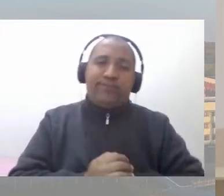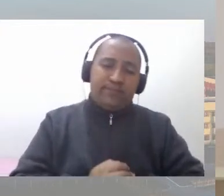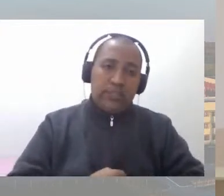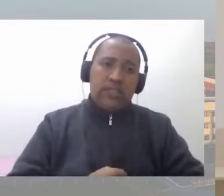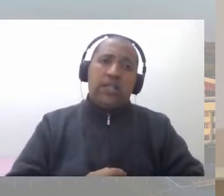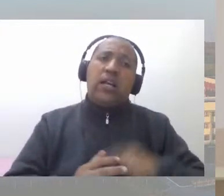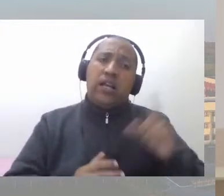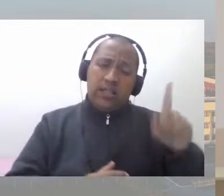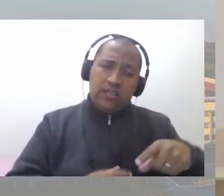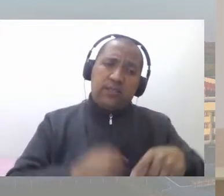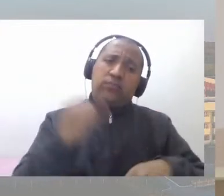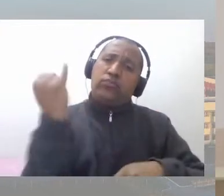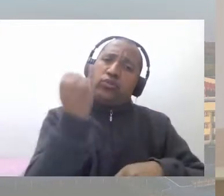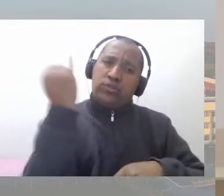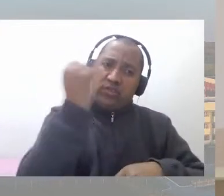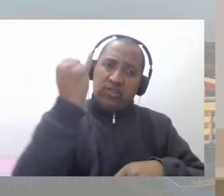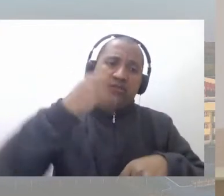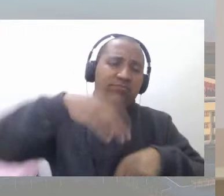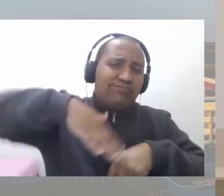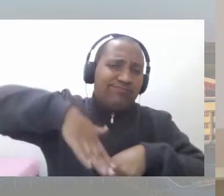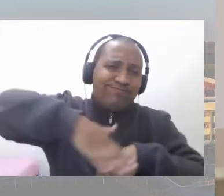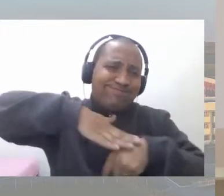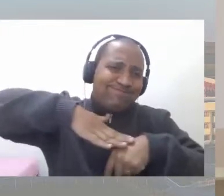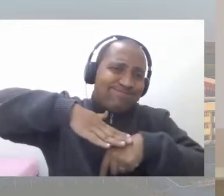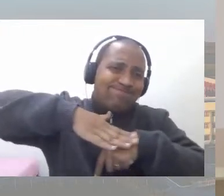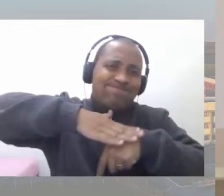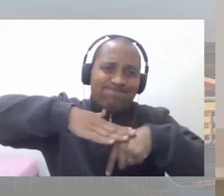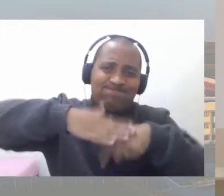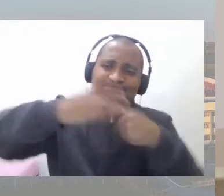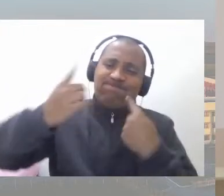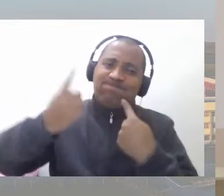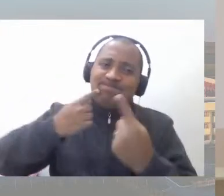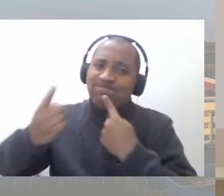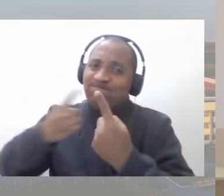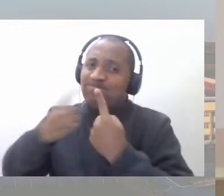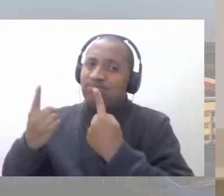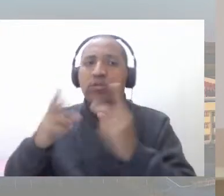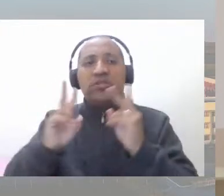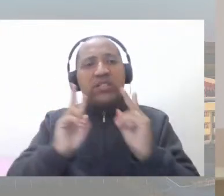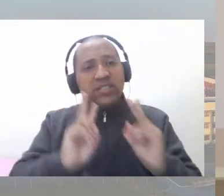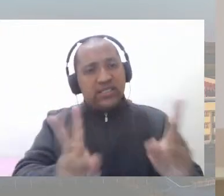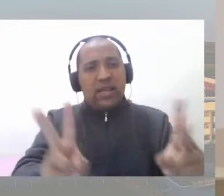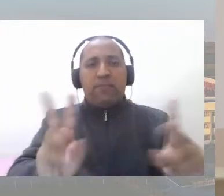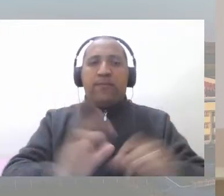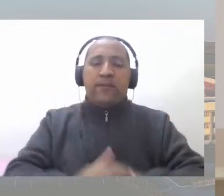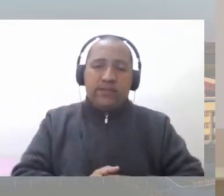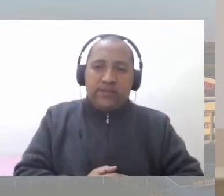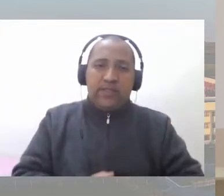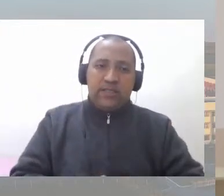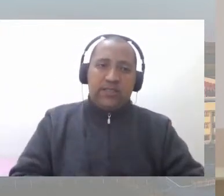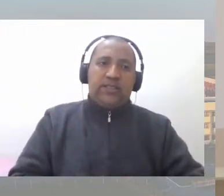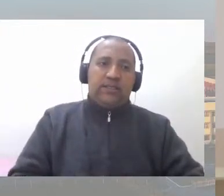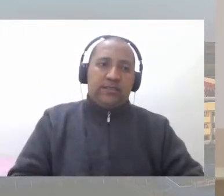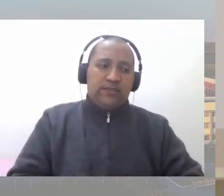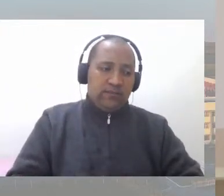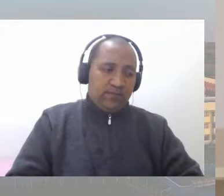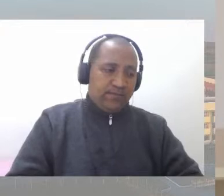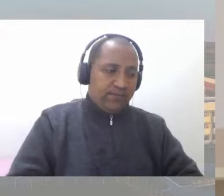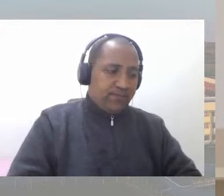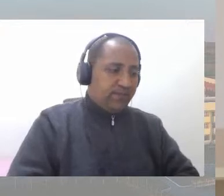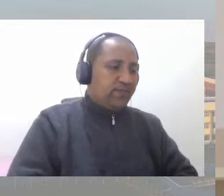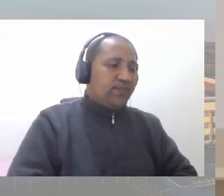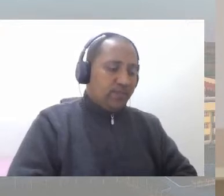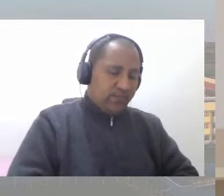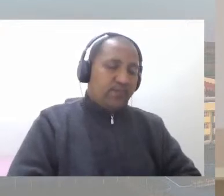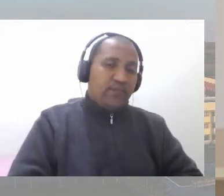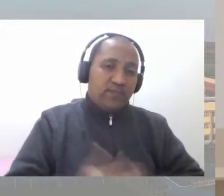questão de ressaltar a nossa disponibilidade, né, sempre para esse diálogo. Então, eu